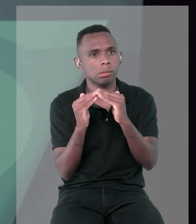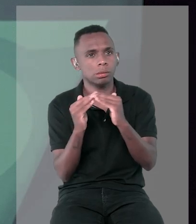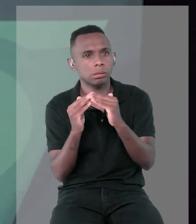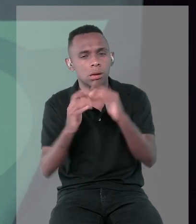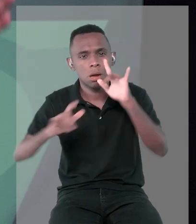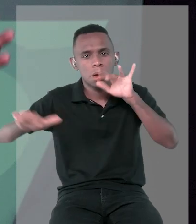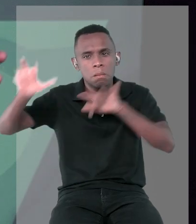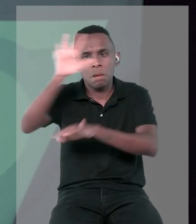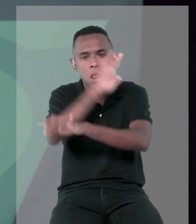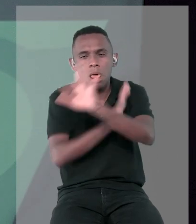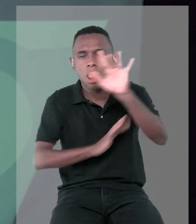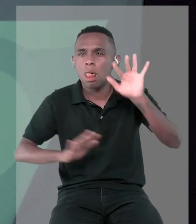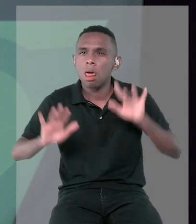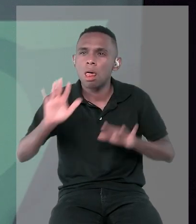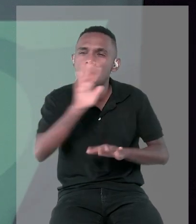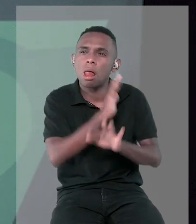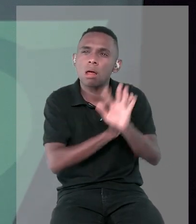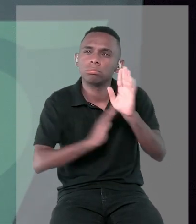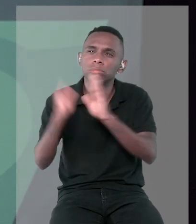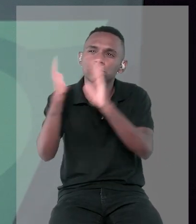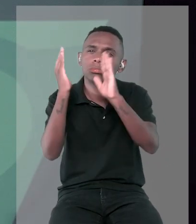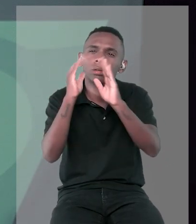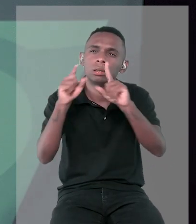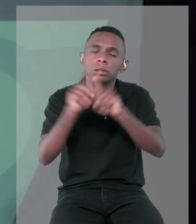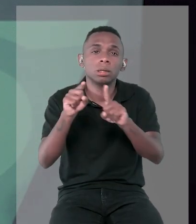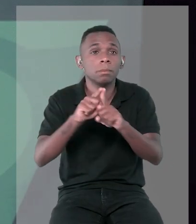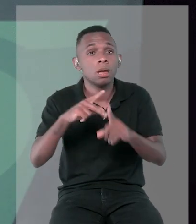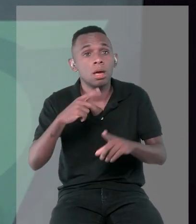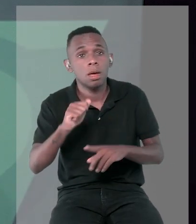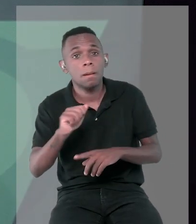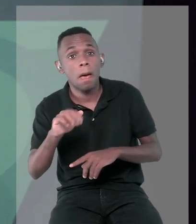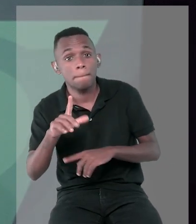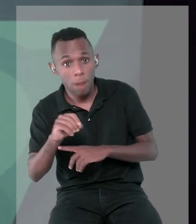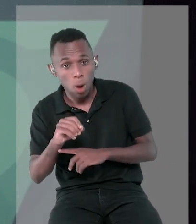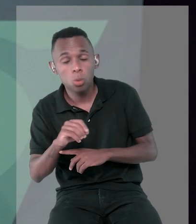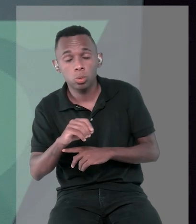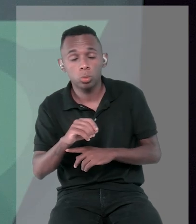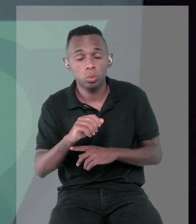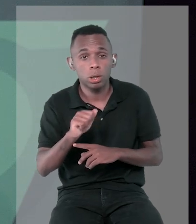toda coberta de poeira. Tá? E lembro também da cena do Paulo Assunção, né?